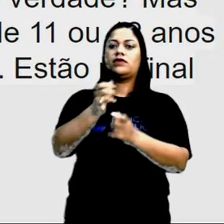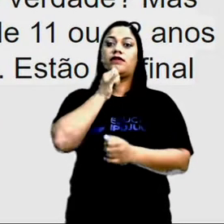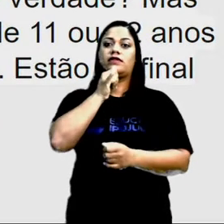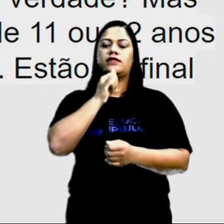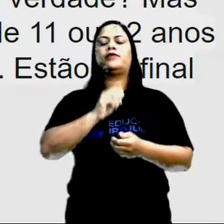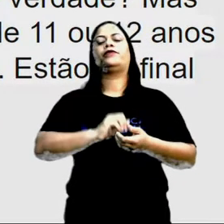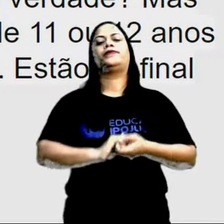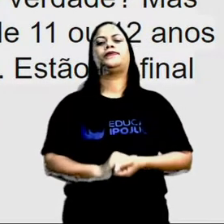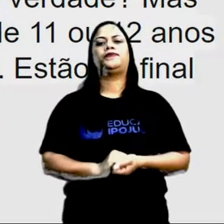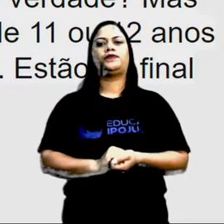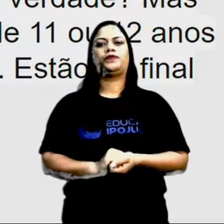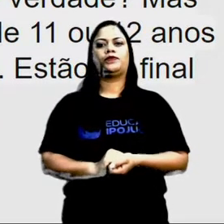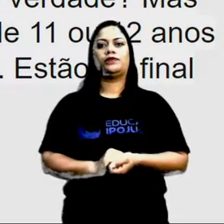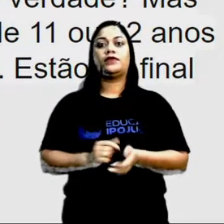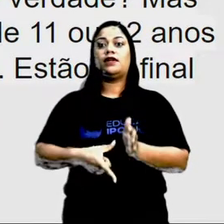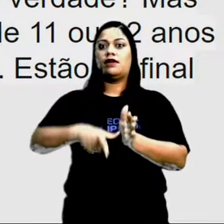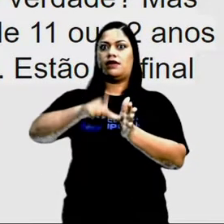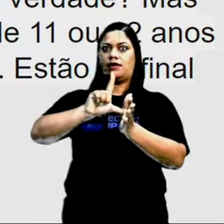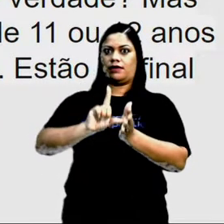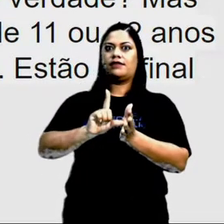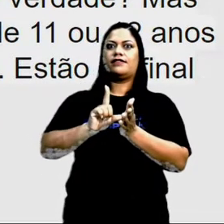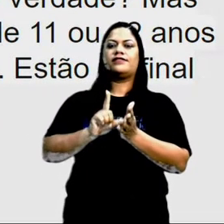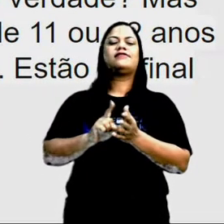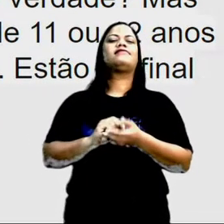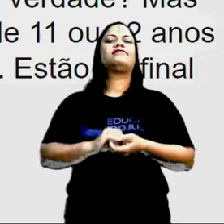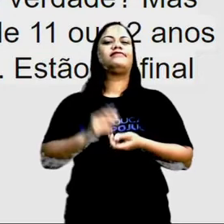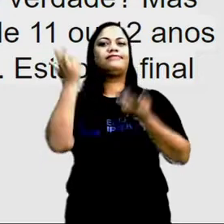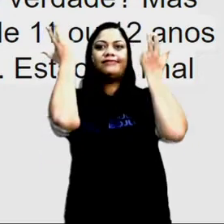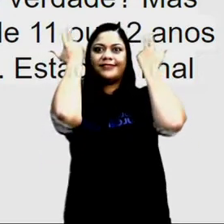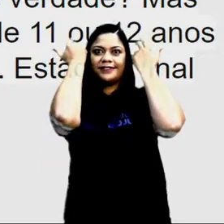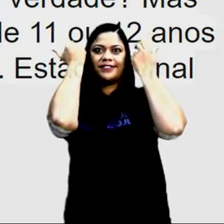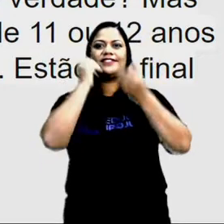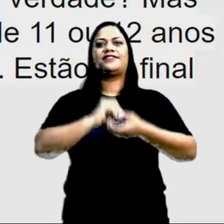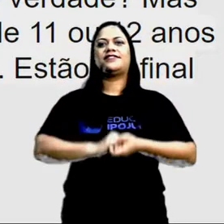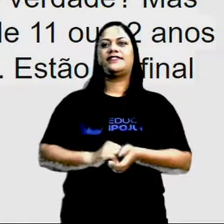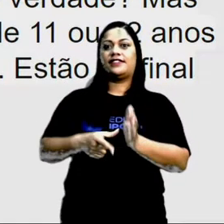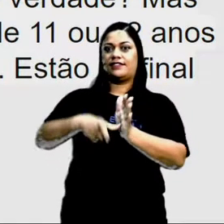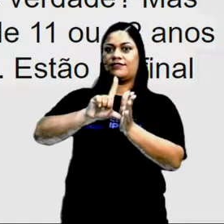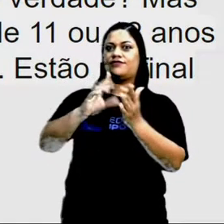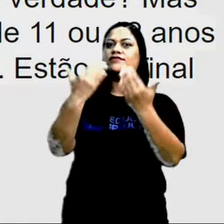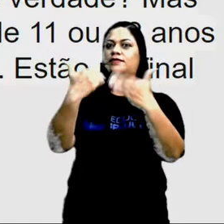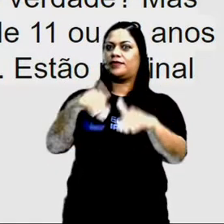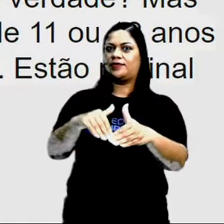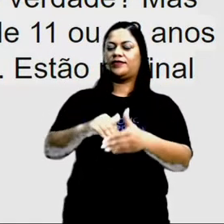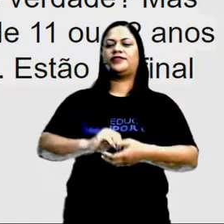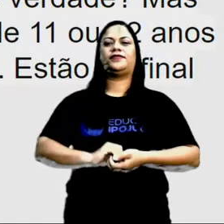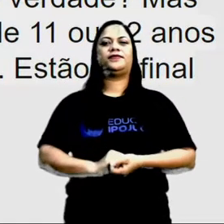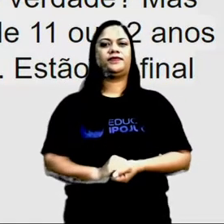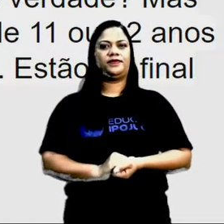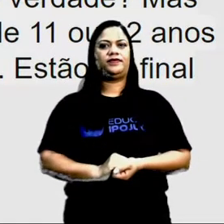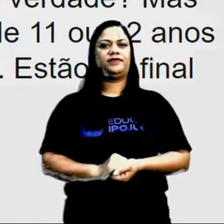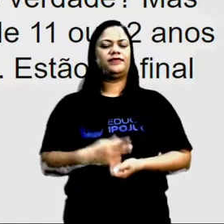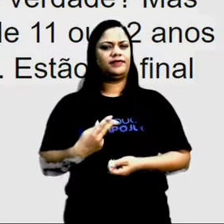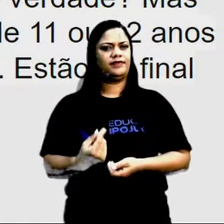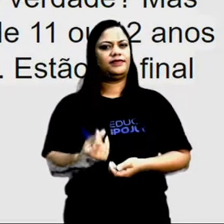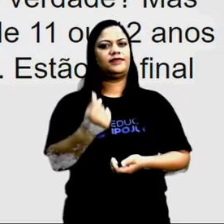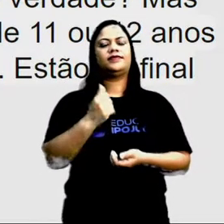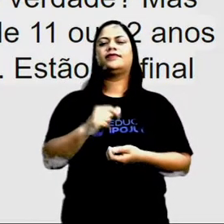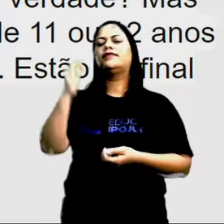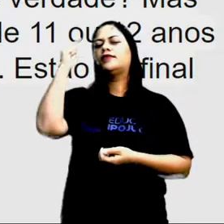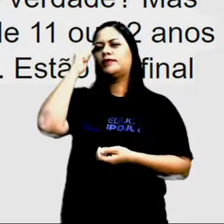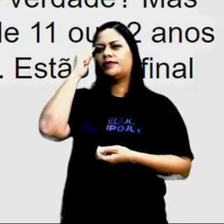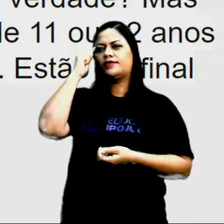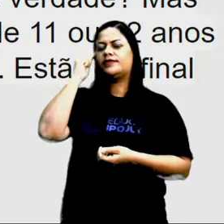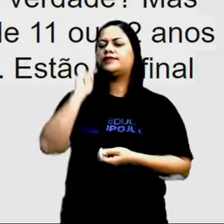exemplo, pré-Páscoa, antes da Páscoa. Pré-prova, antes da prova, e etc.